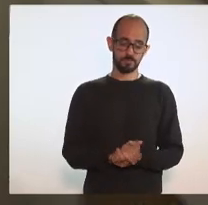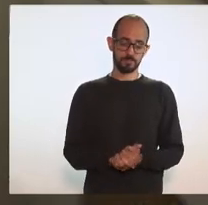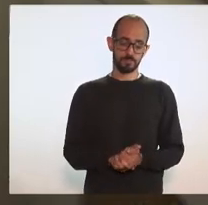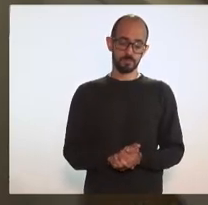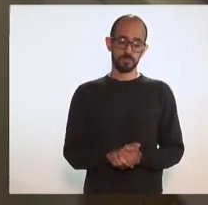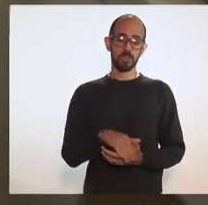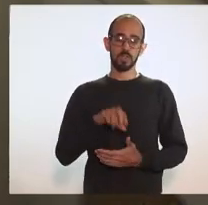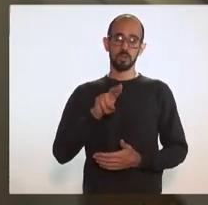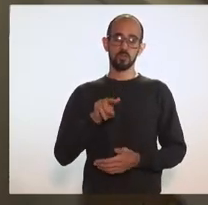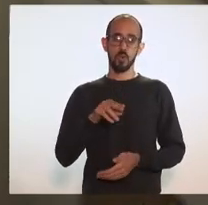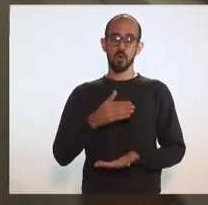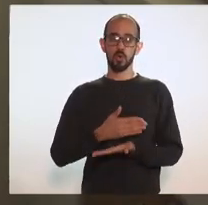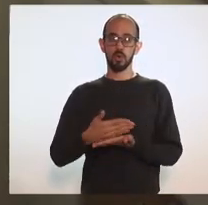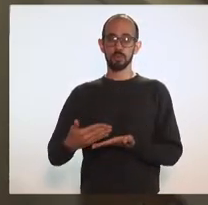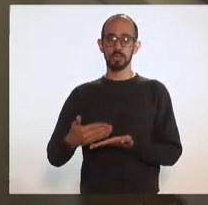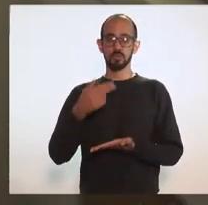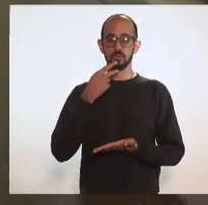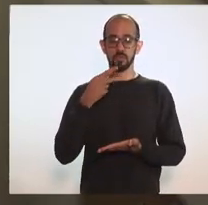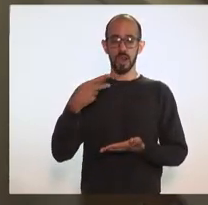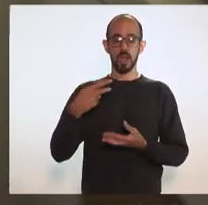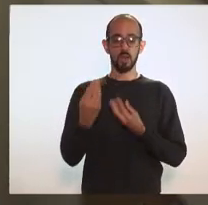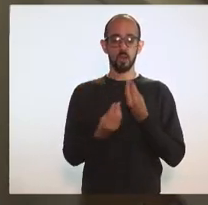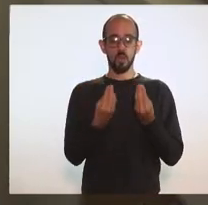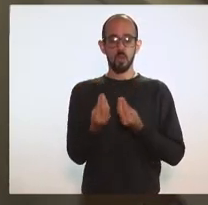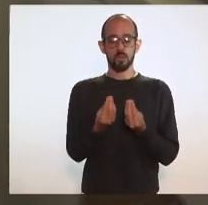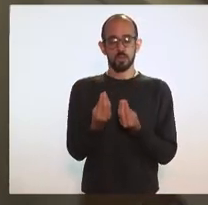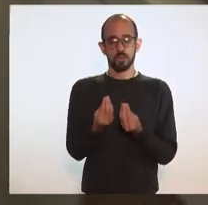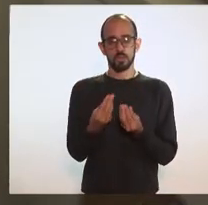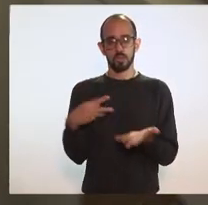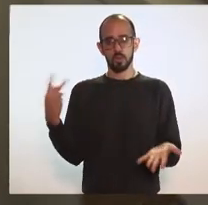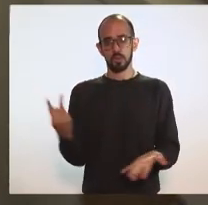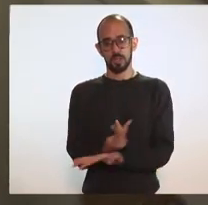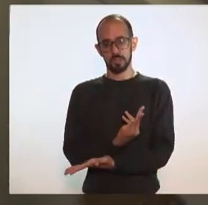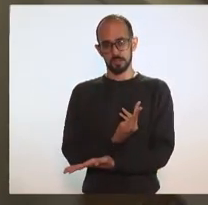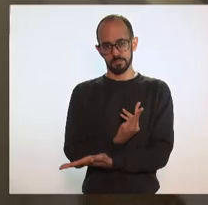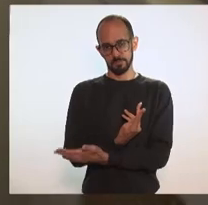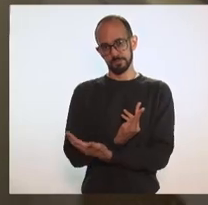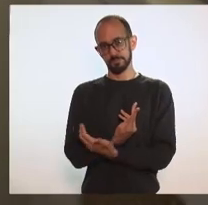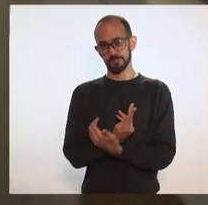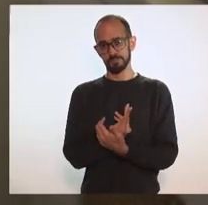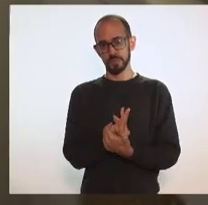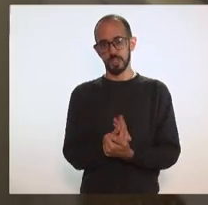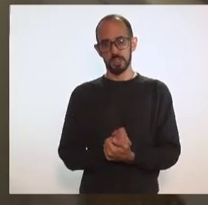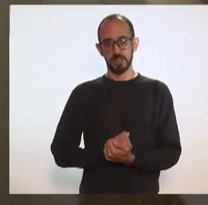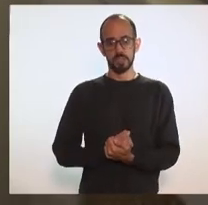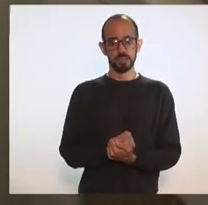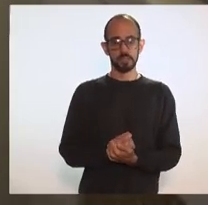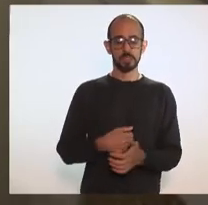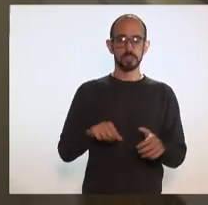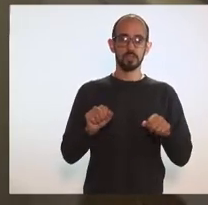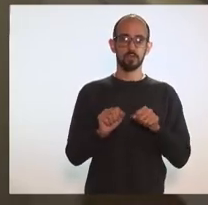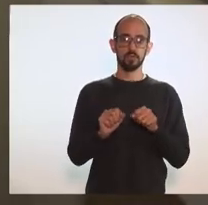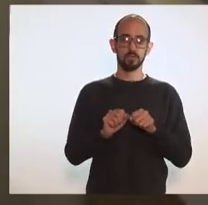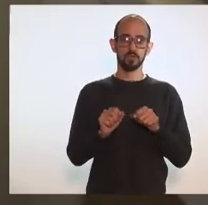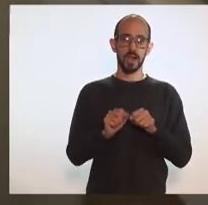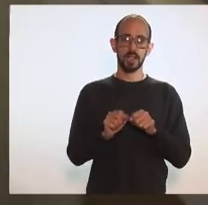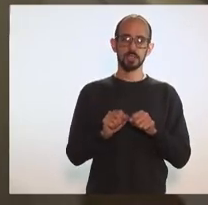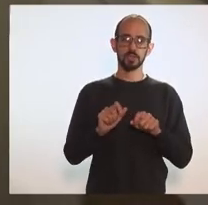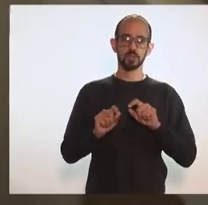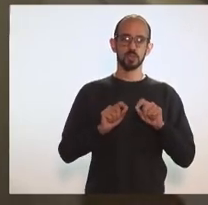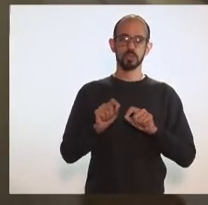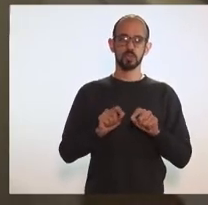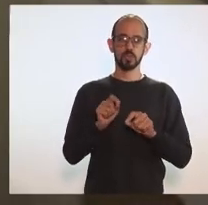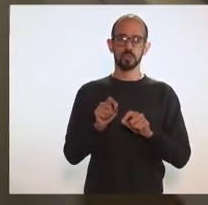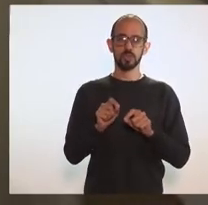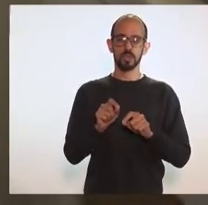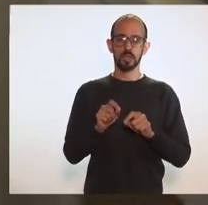sipaco né que isso é dilacerando a o e aumentando muito os olhos da